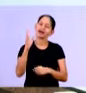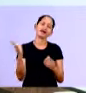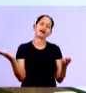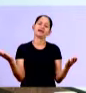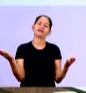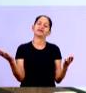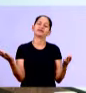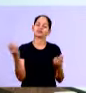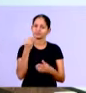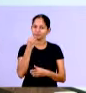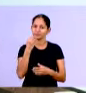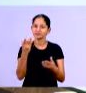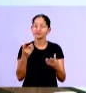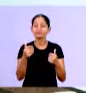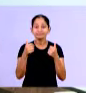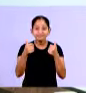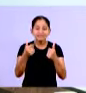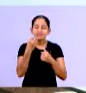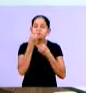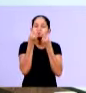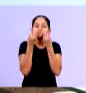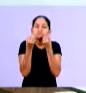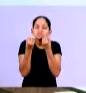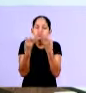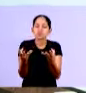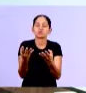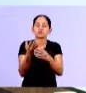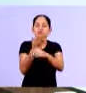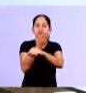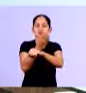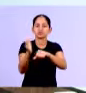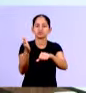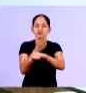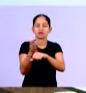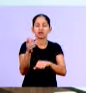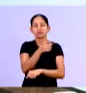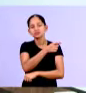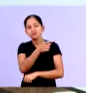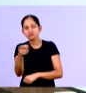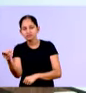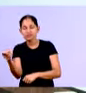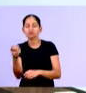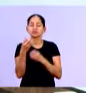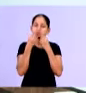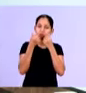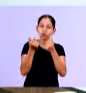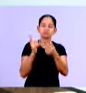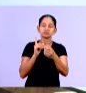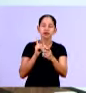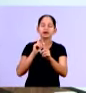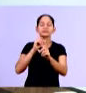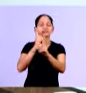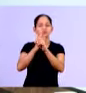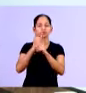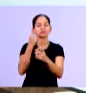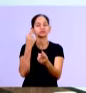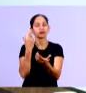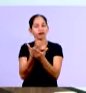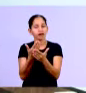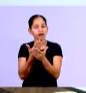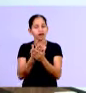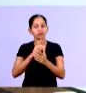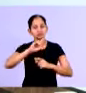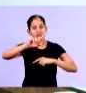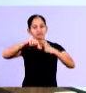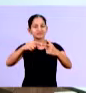fácil mesmo, ok? Então, boas atividades, bom final de semana e a gente retorna semana que vem com mais uma aula, se Deus